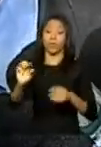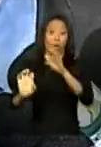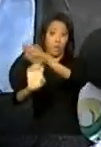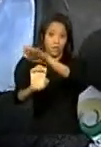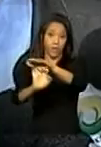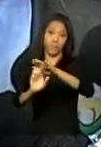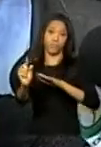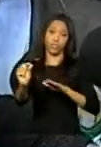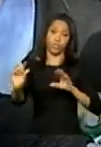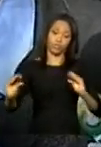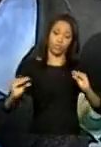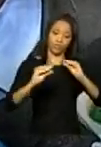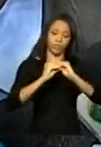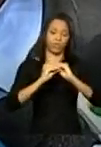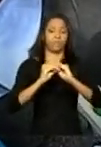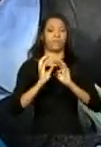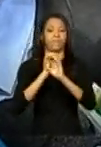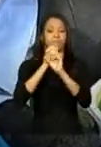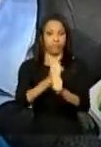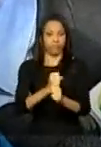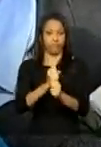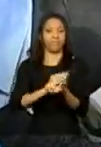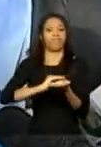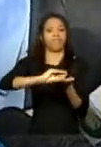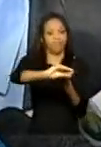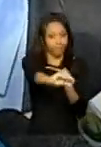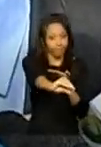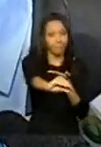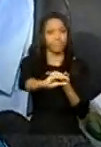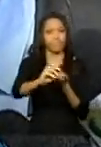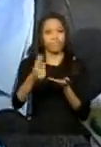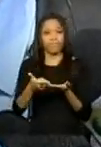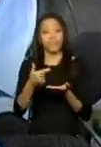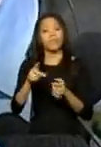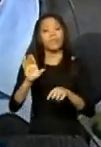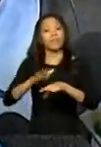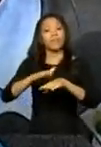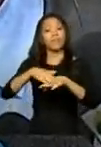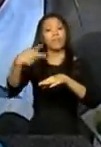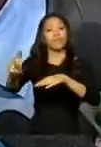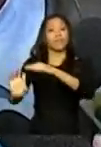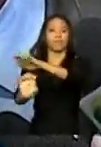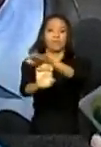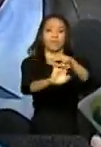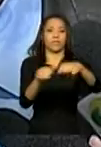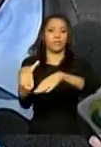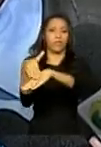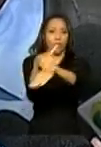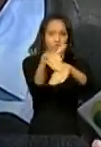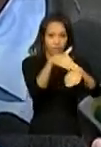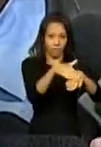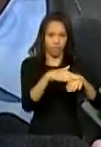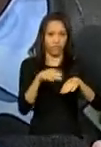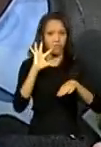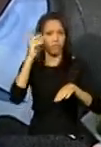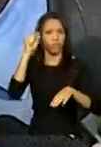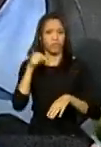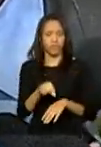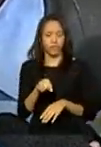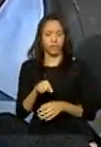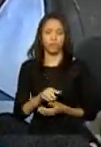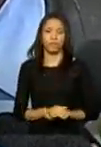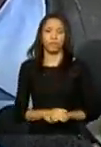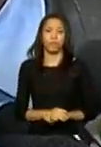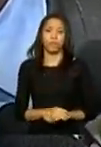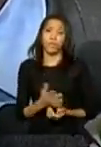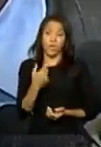ser definido com critérios públicos e passa a ser definido no departamento de marketing. Qual é a porcentagem que o senhor sugere como eu considerar razoável? No